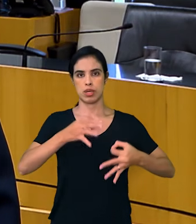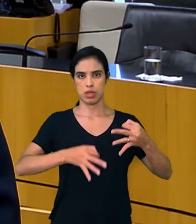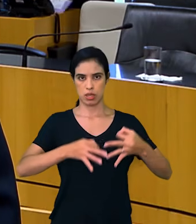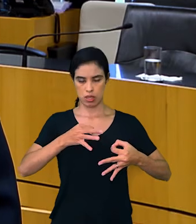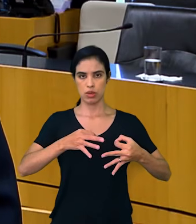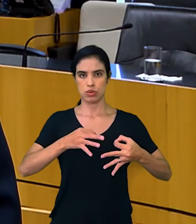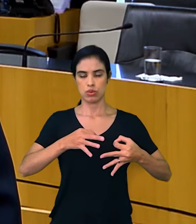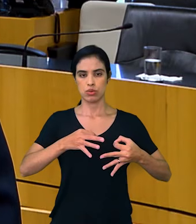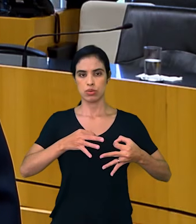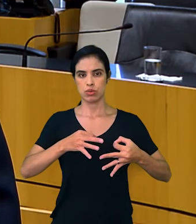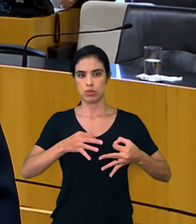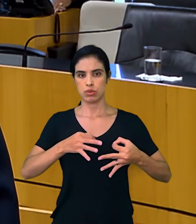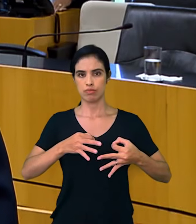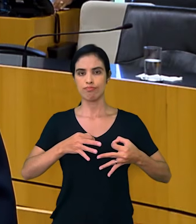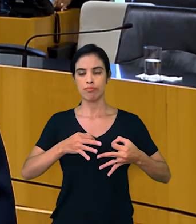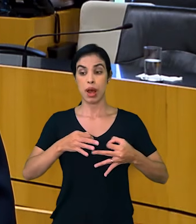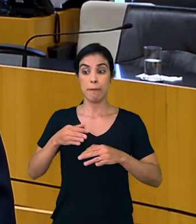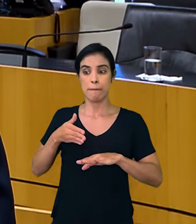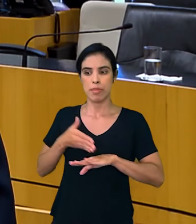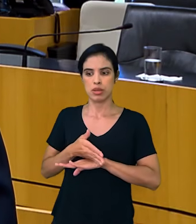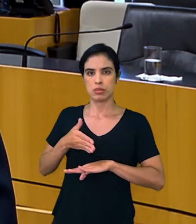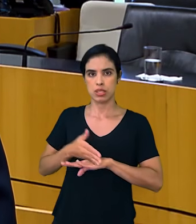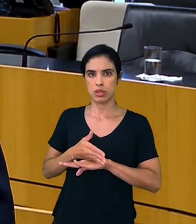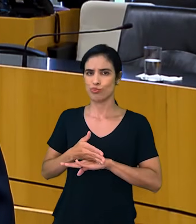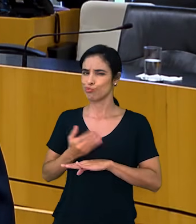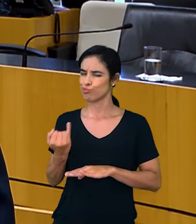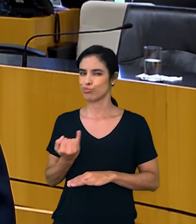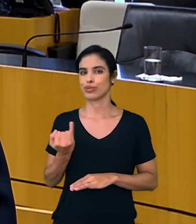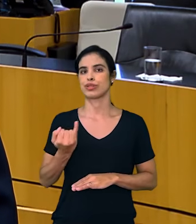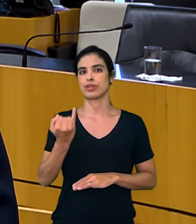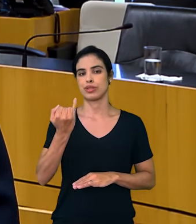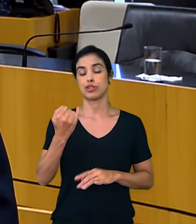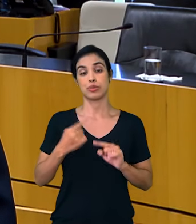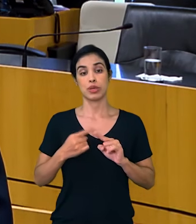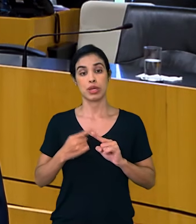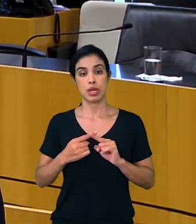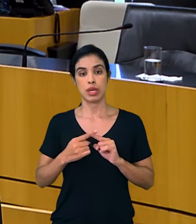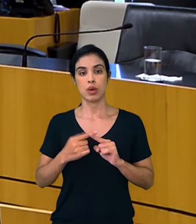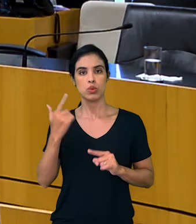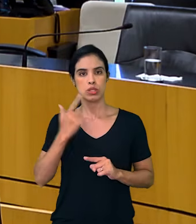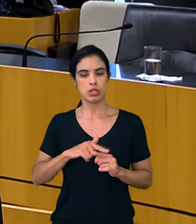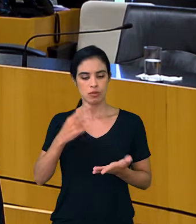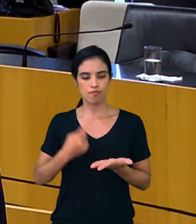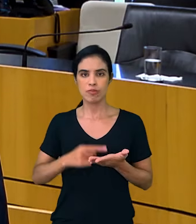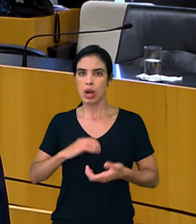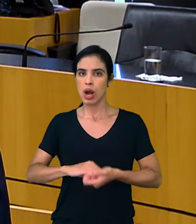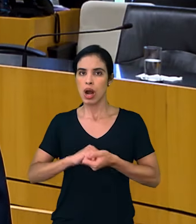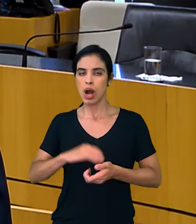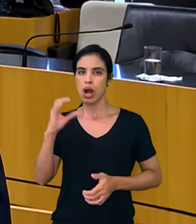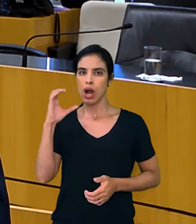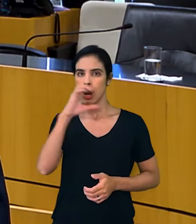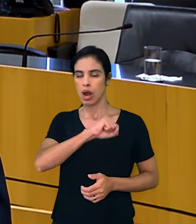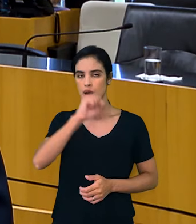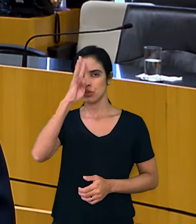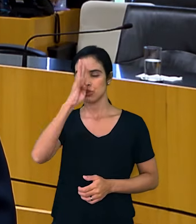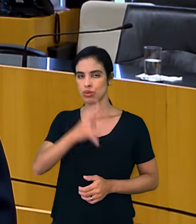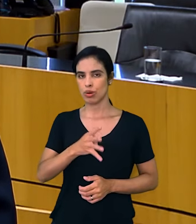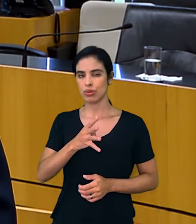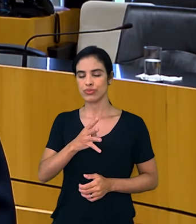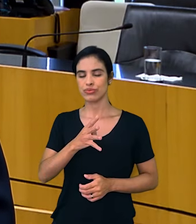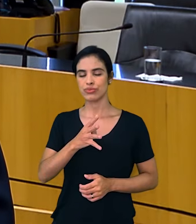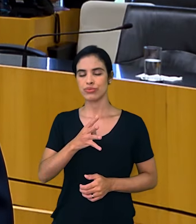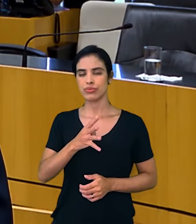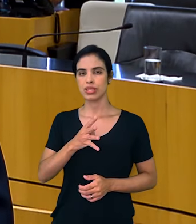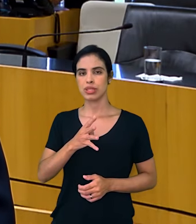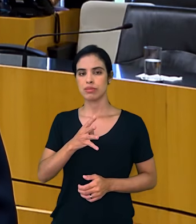o ajuizamento do dissídio, foi fundamental para que esse processo corra de forma ágil e se resolvesse